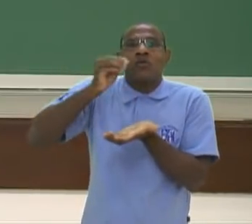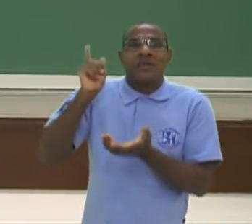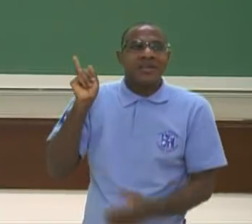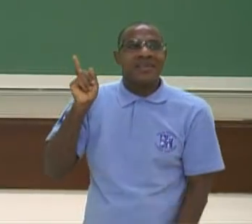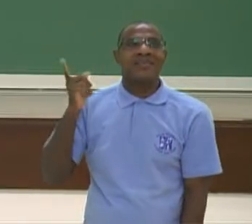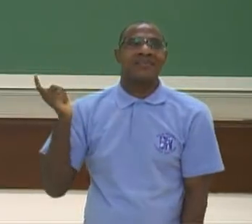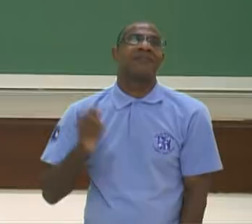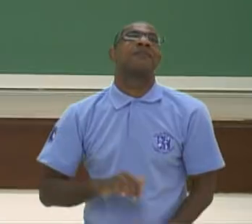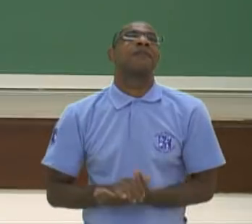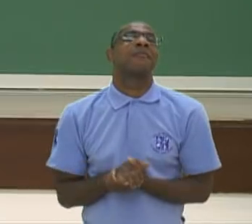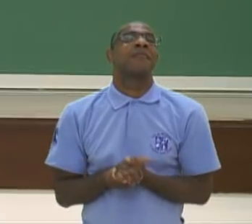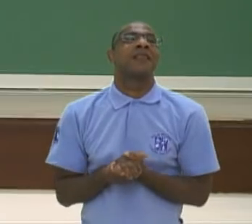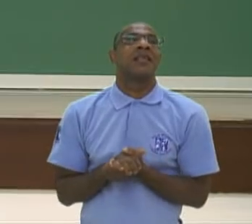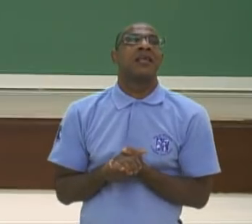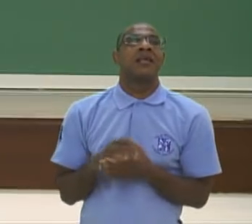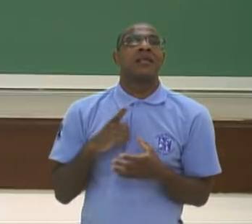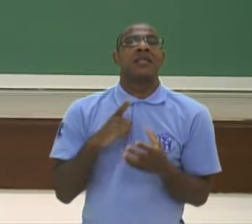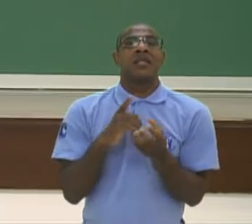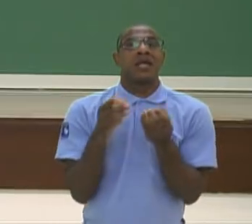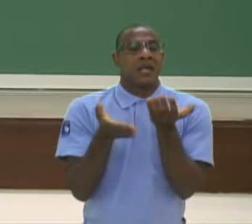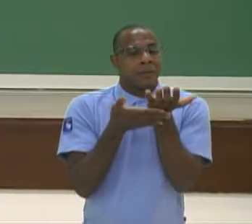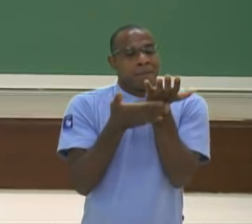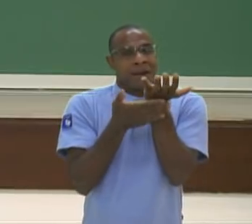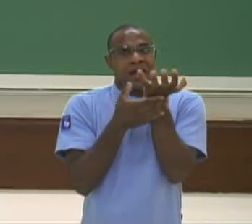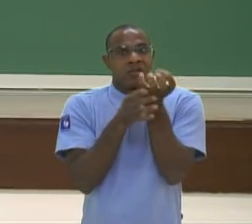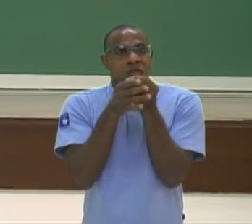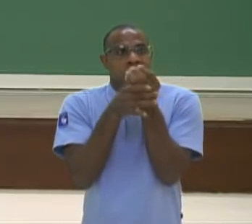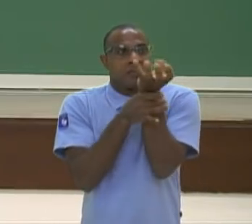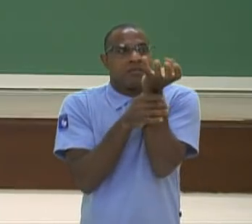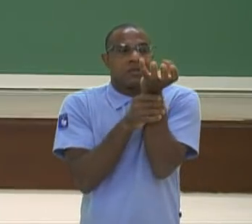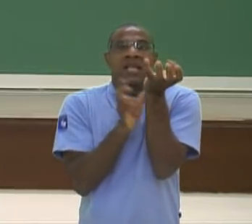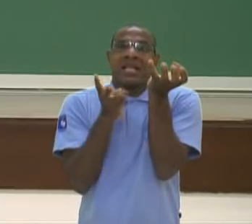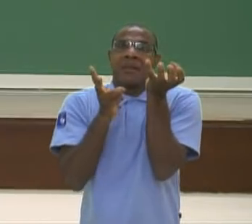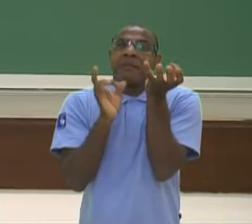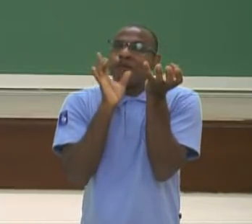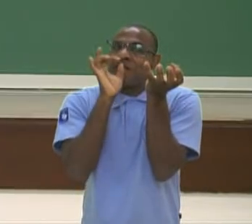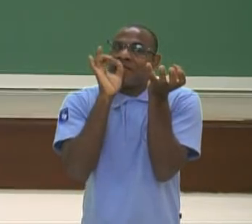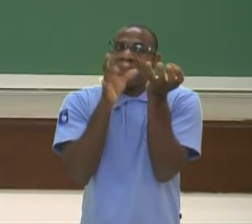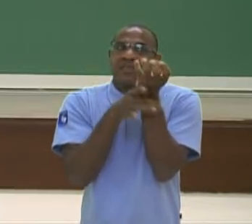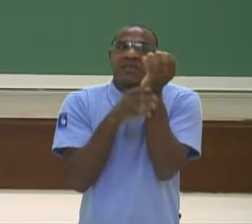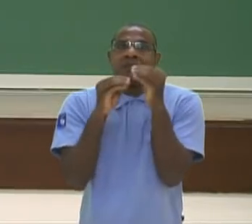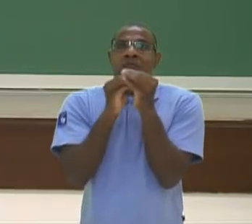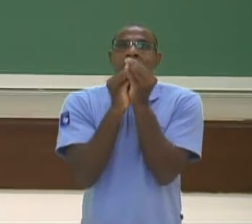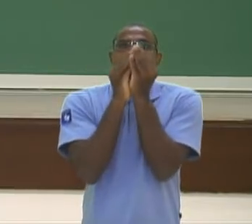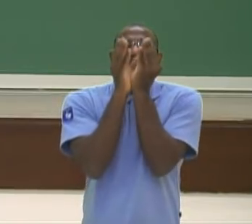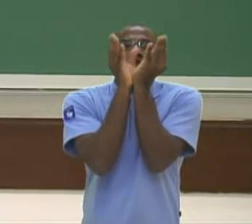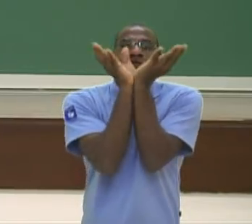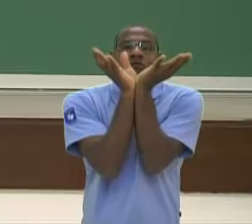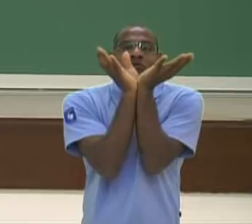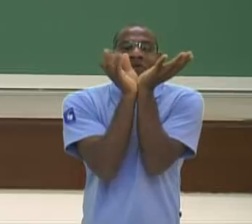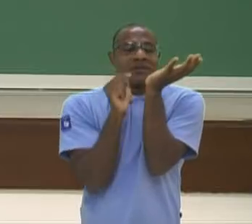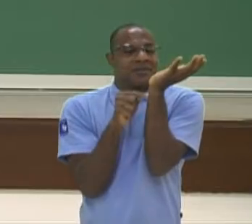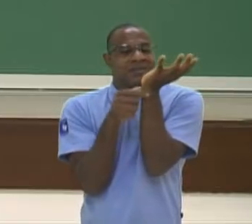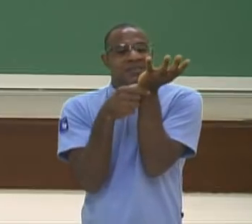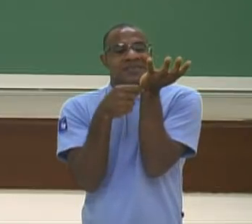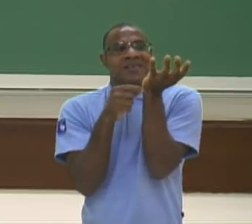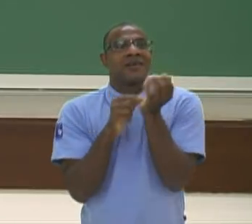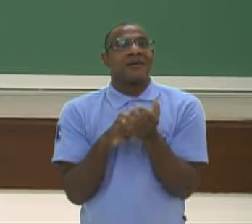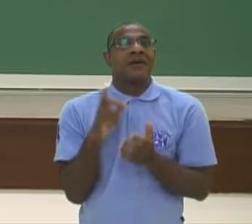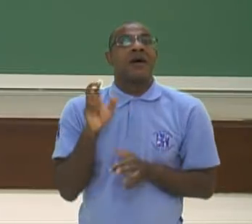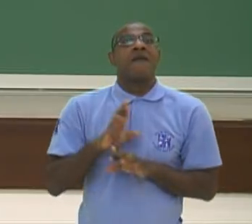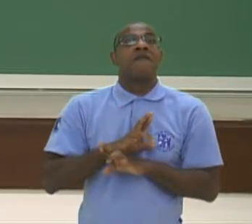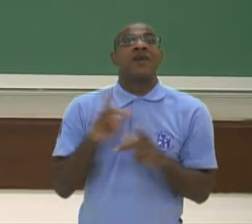da flor. E elas geralmente vão ser verdes, aí não tem como errar. Diferente